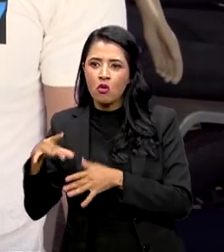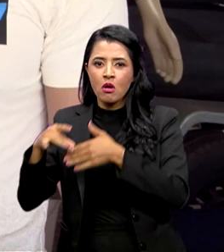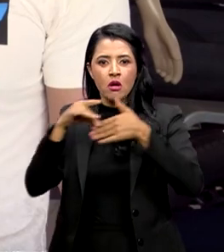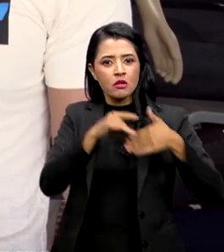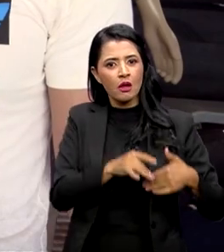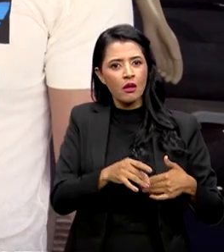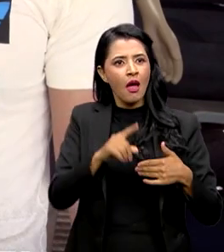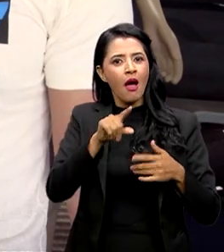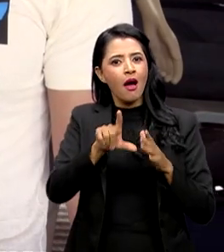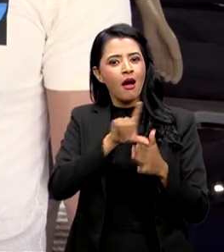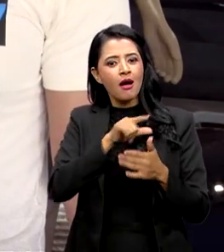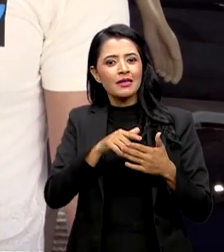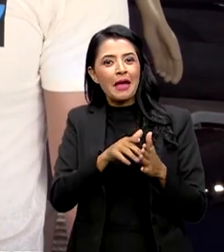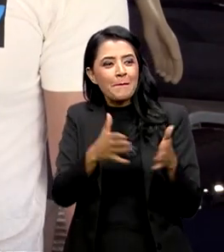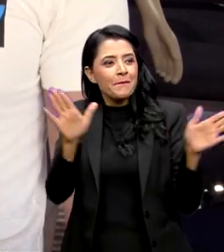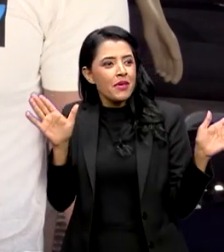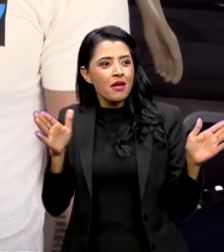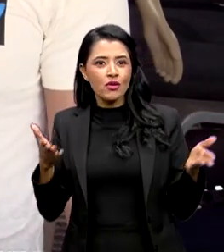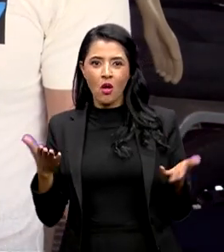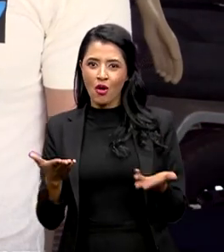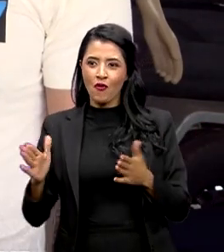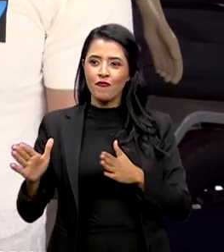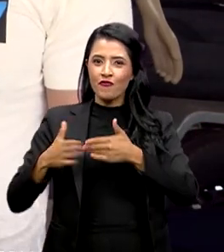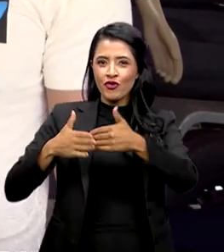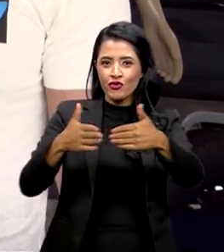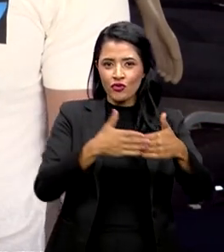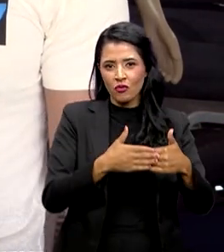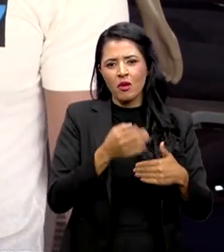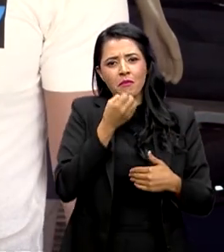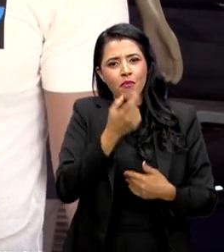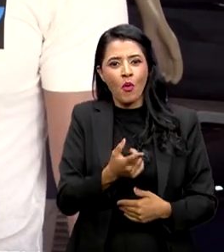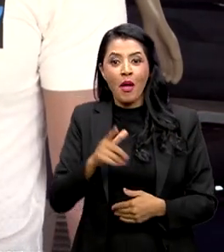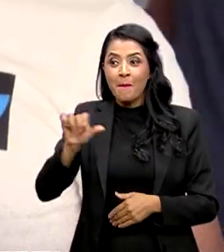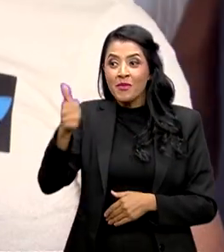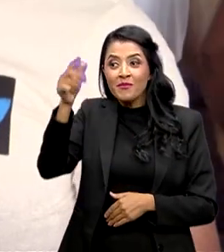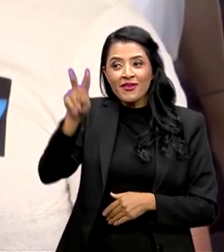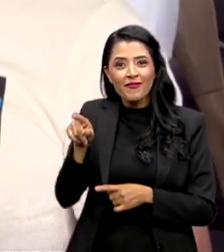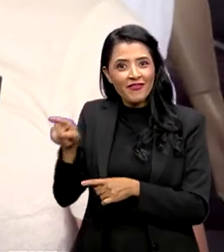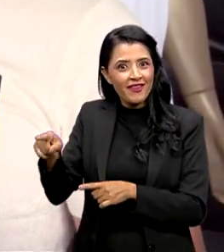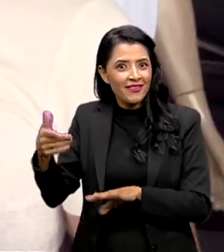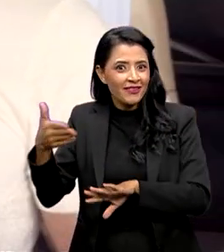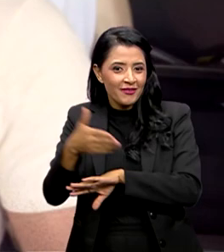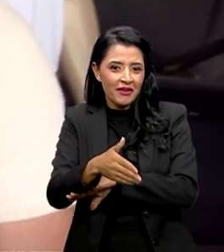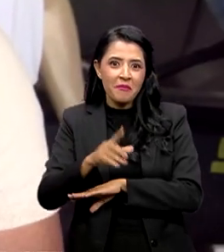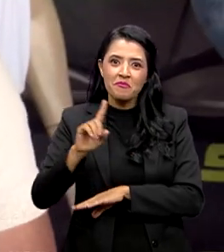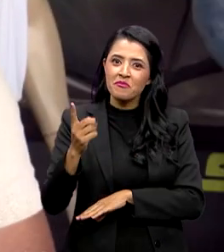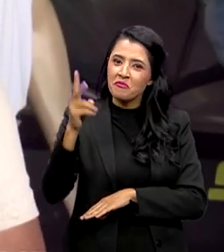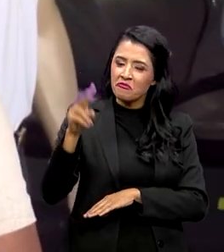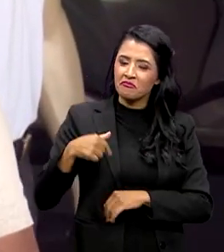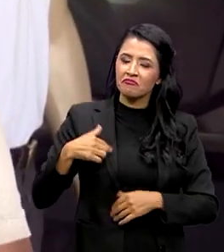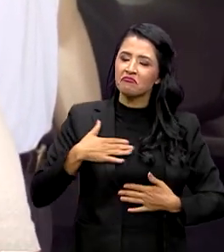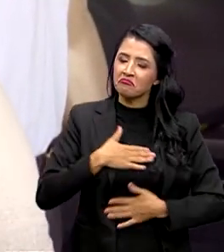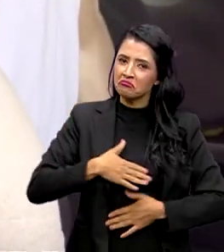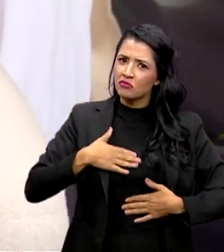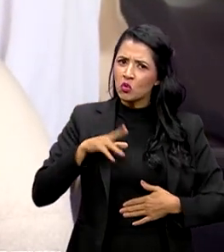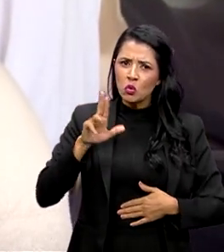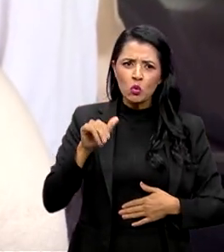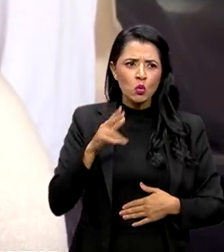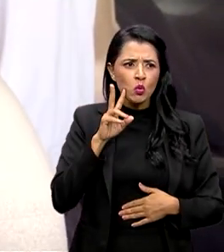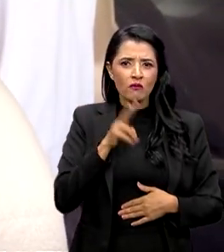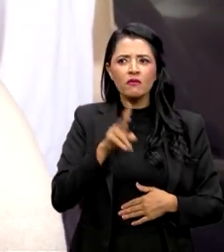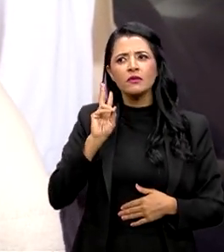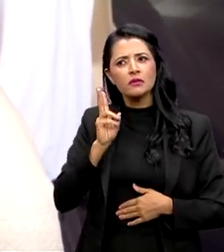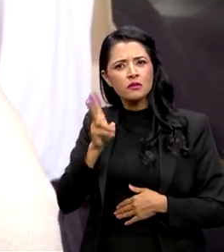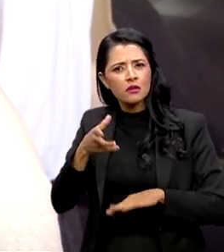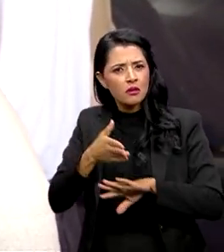tudo aberto, agora começaram a fechar, mas era muito bom. Aí esse aqui é a primeira vez dele. Primeira vez que eu venho, gostei muito, nunca tinha visto isso aqui, ela falou que sempre